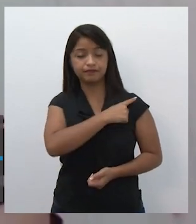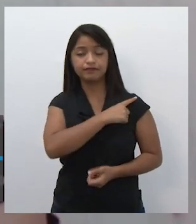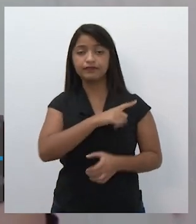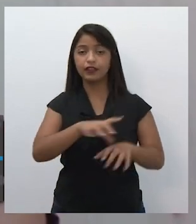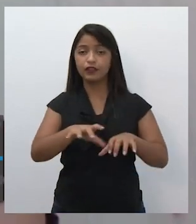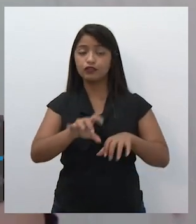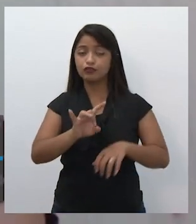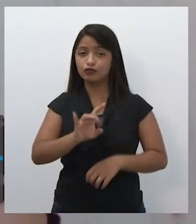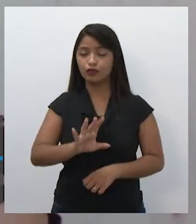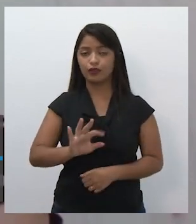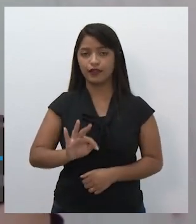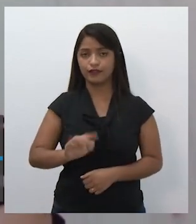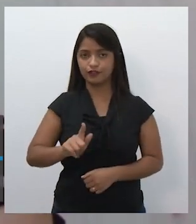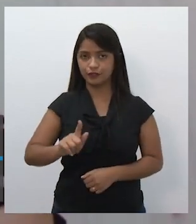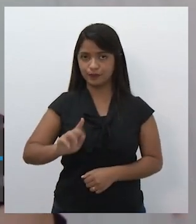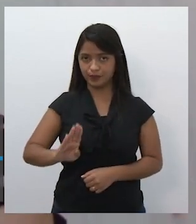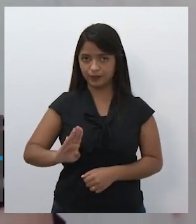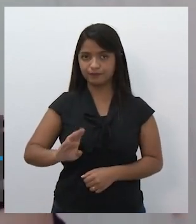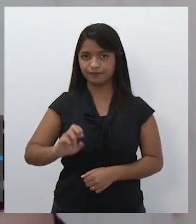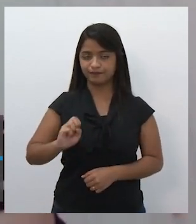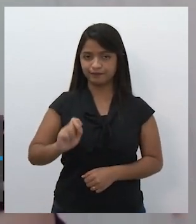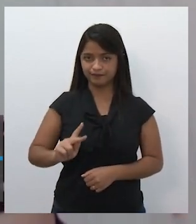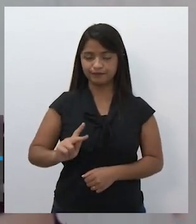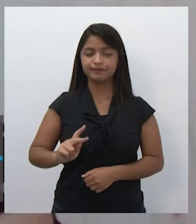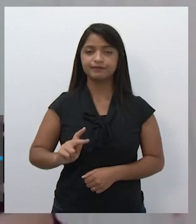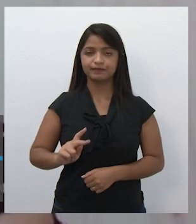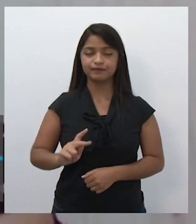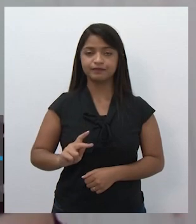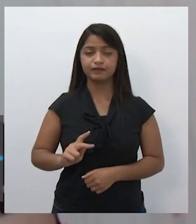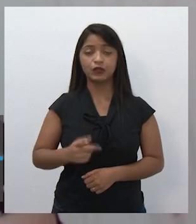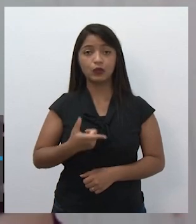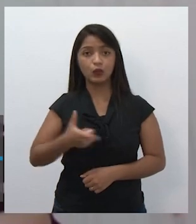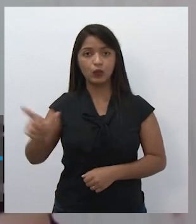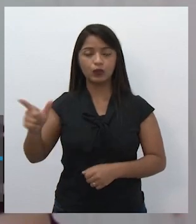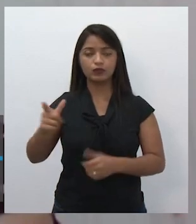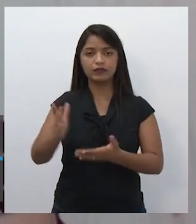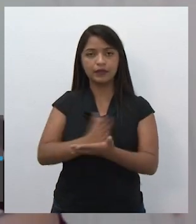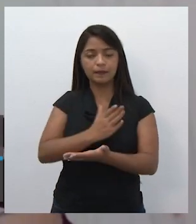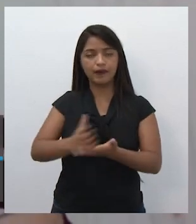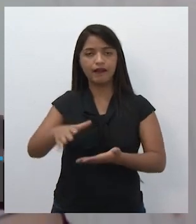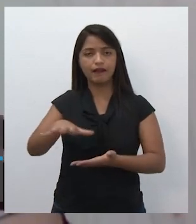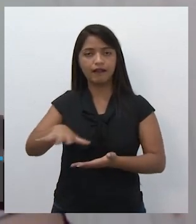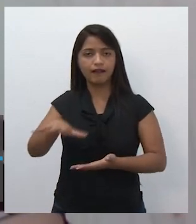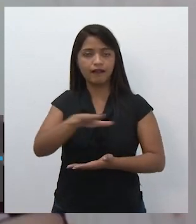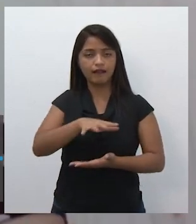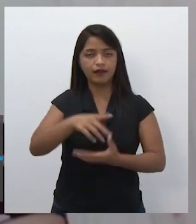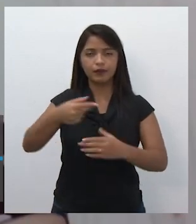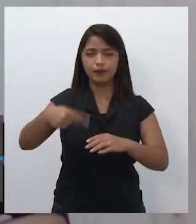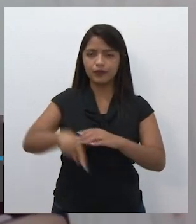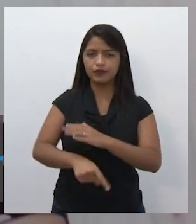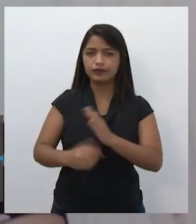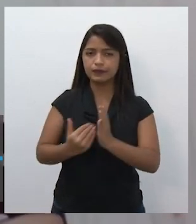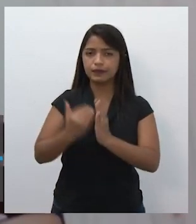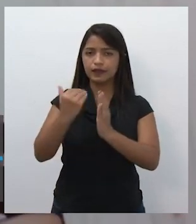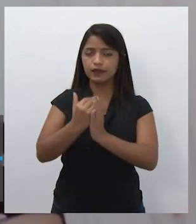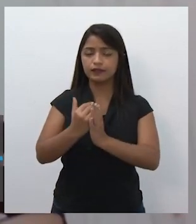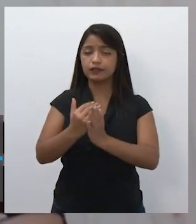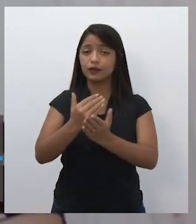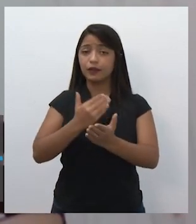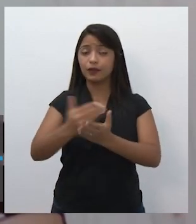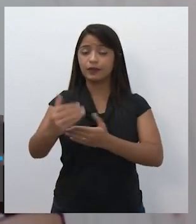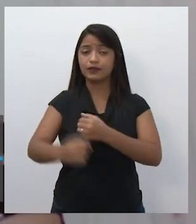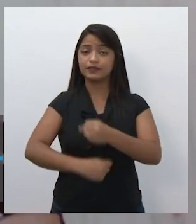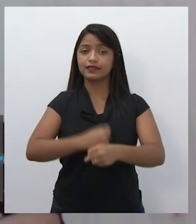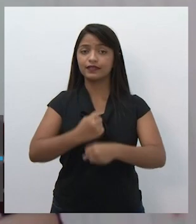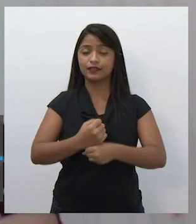formação geral básica, tá? Os itinerários, que é a parte do aprofundamento curricular, iniciaremos na segunda série em